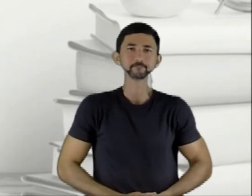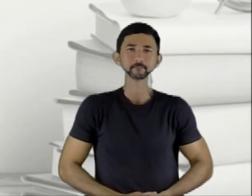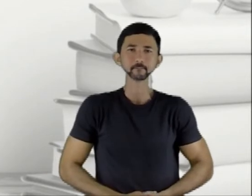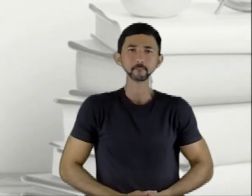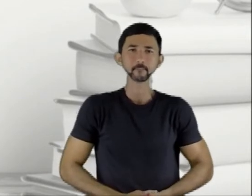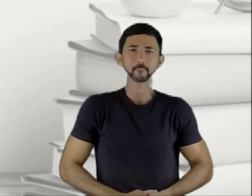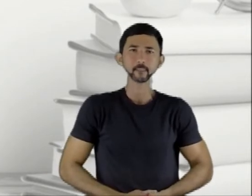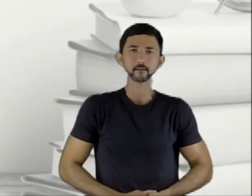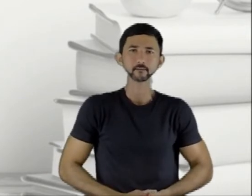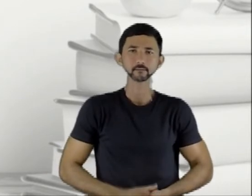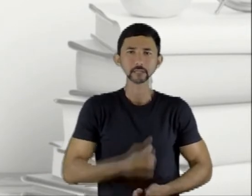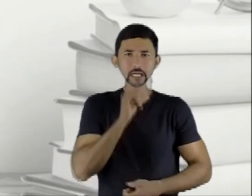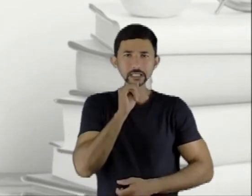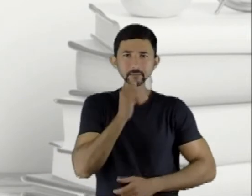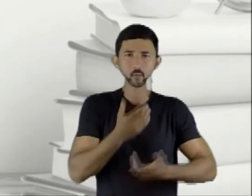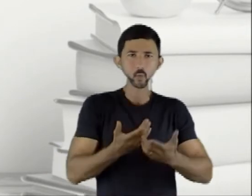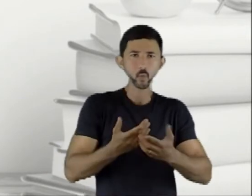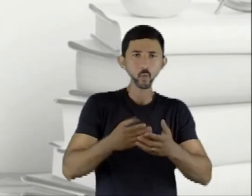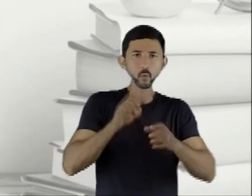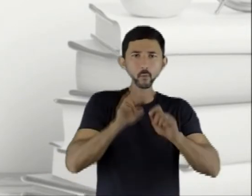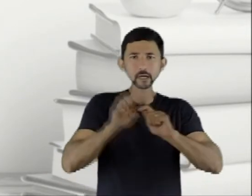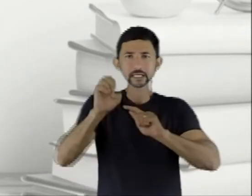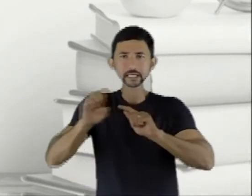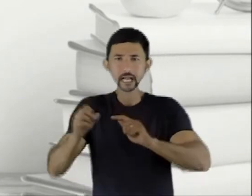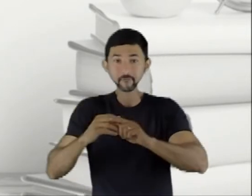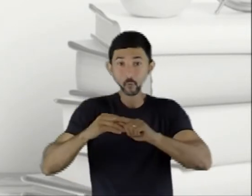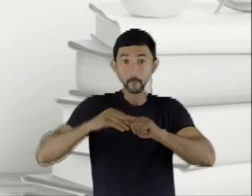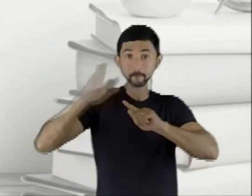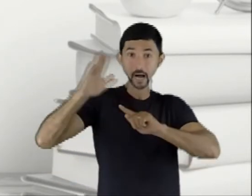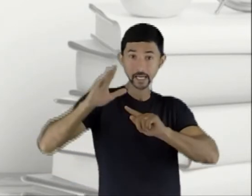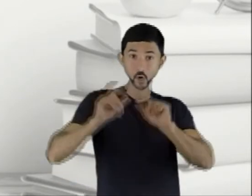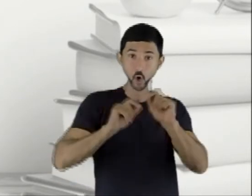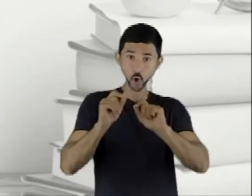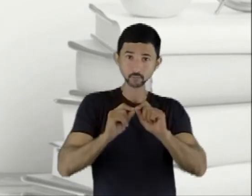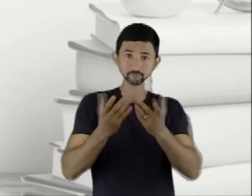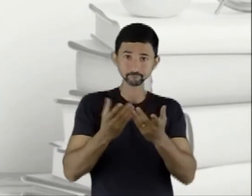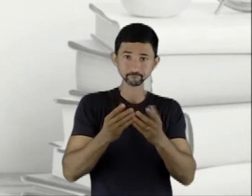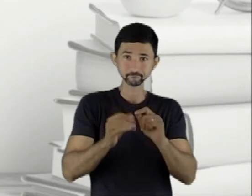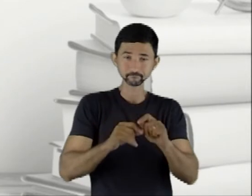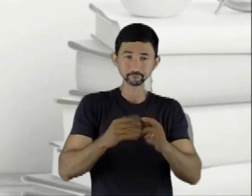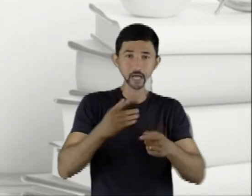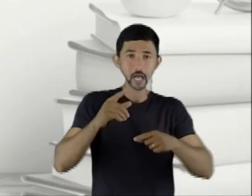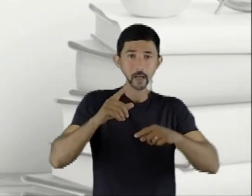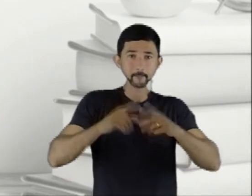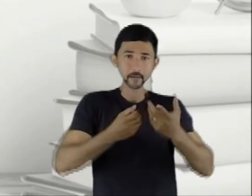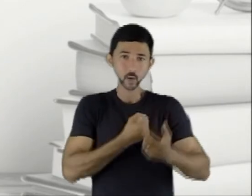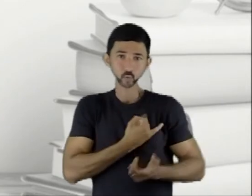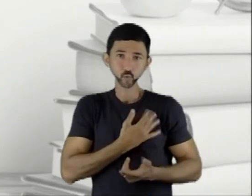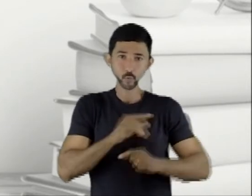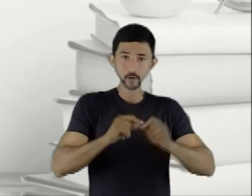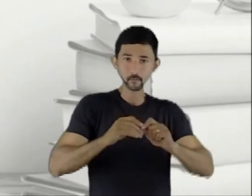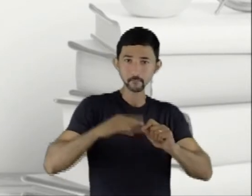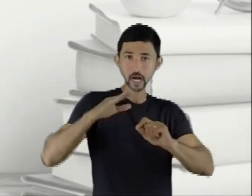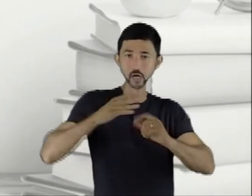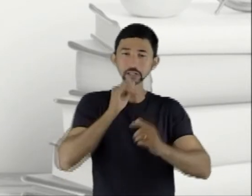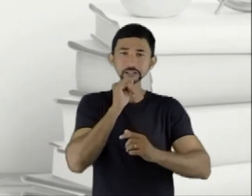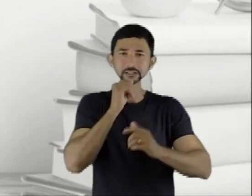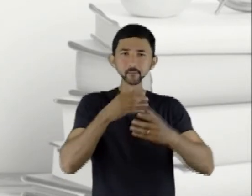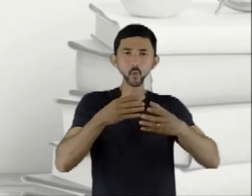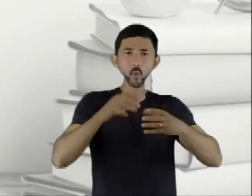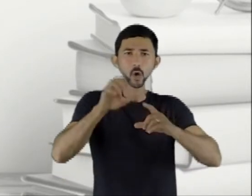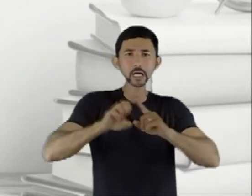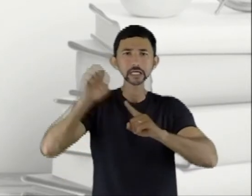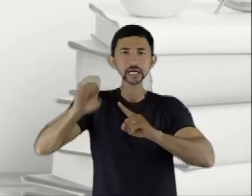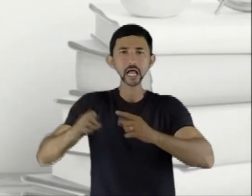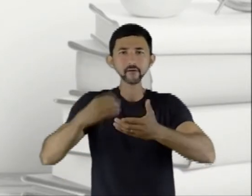produto modal, ou seja, o dado de maior frequência dessa distribuição. Então, esse gráfico de setores, certo?